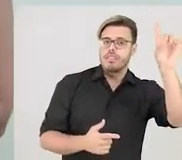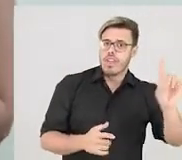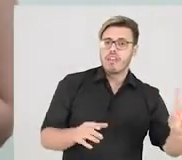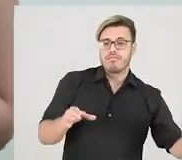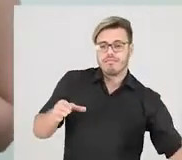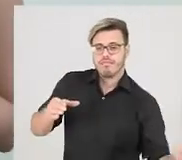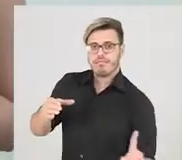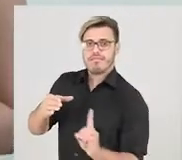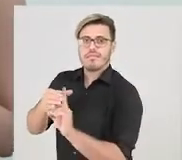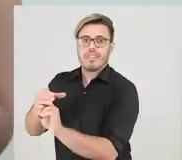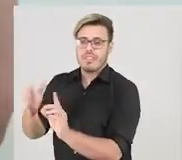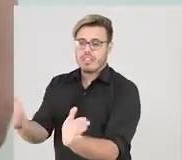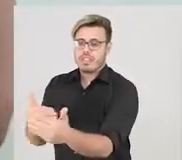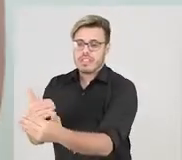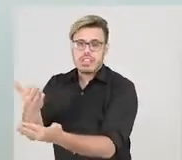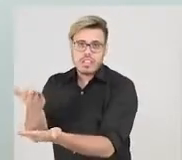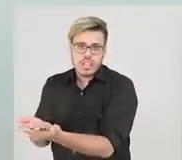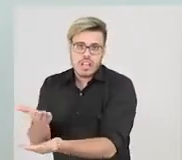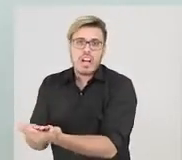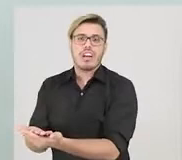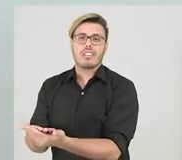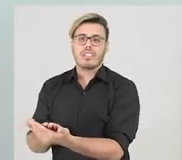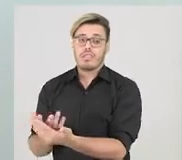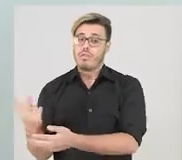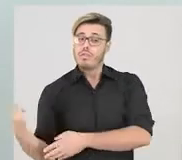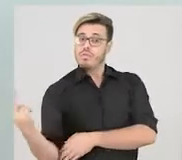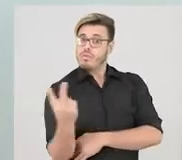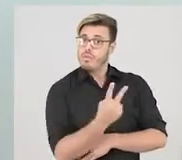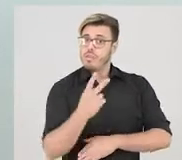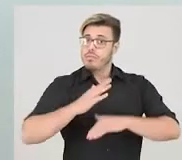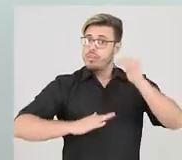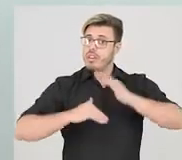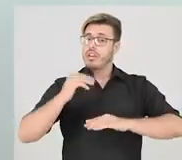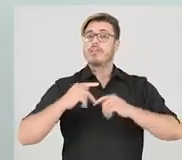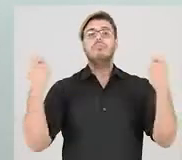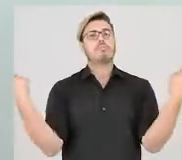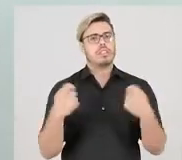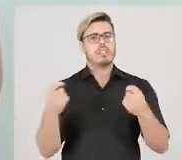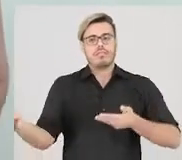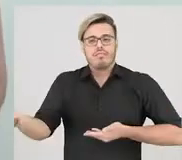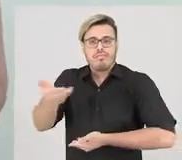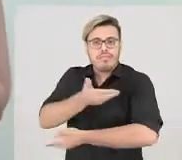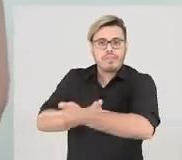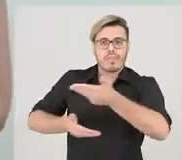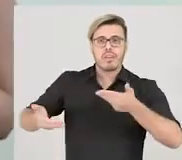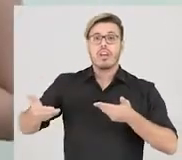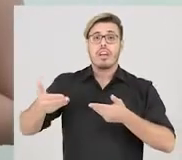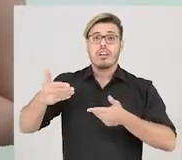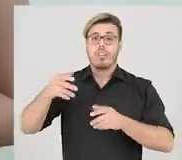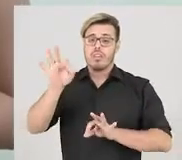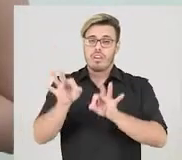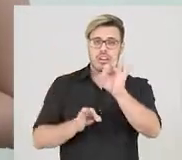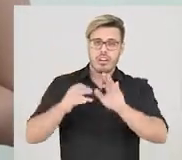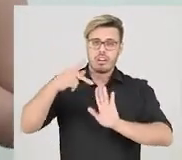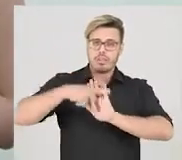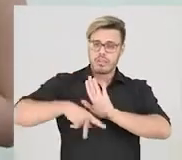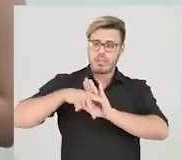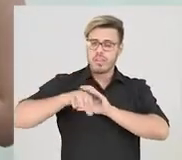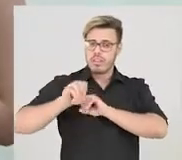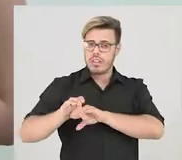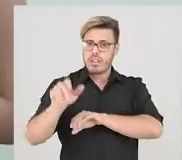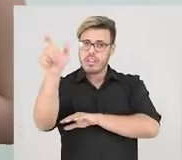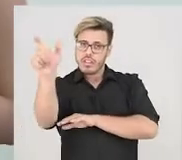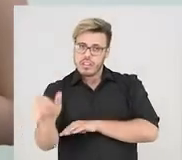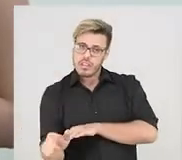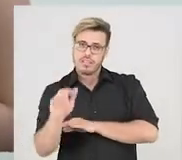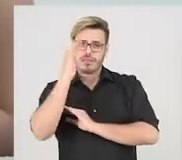articular com o professor regente para poder fazer o plano educacional individualizado, caso essa turma tenha um professor